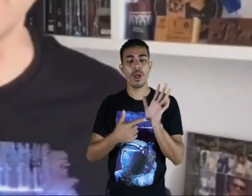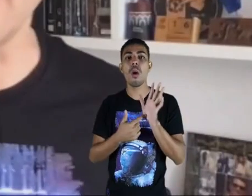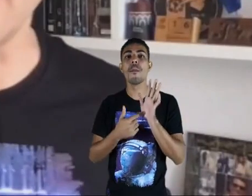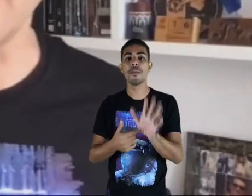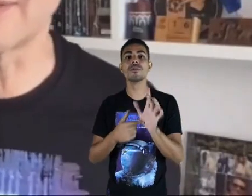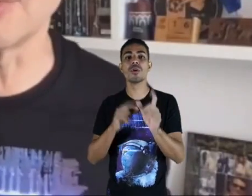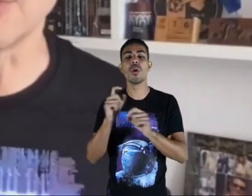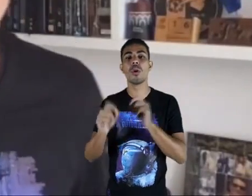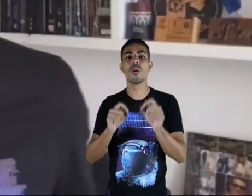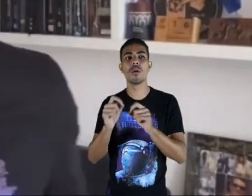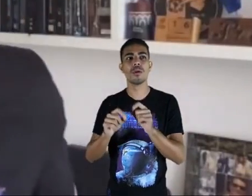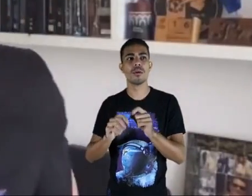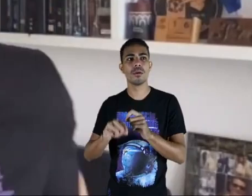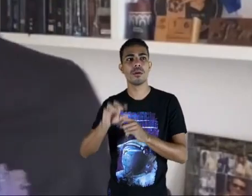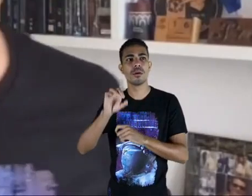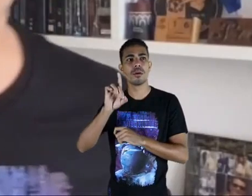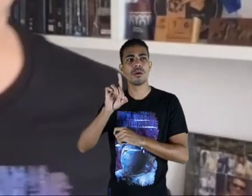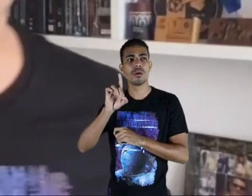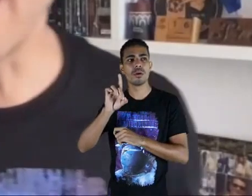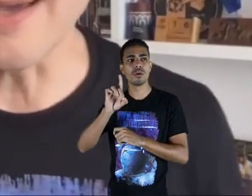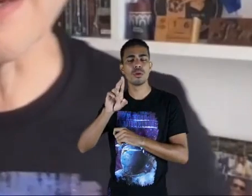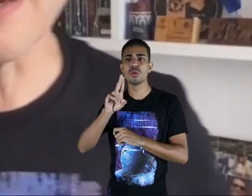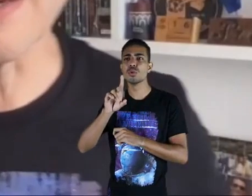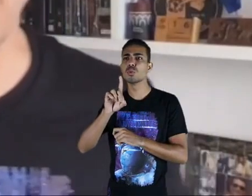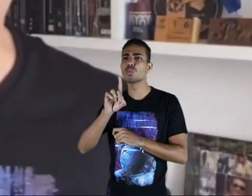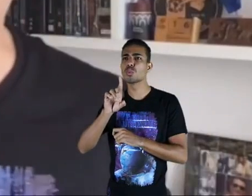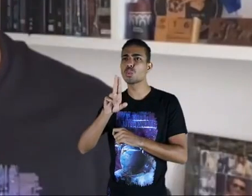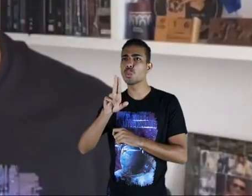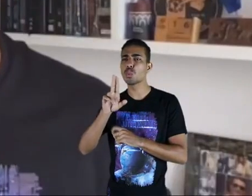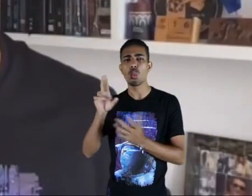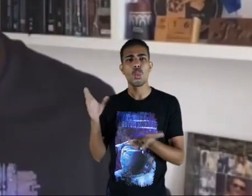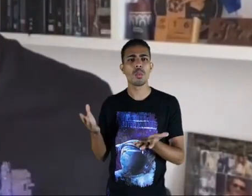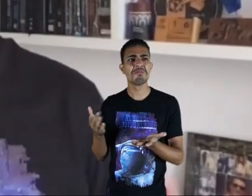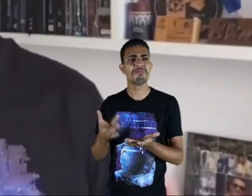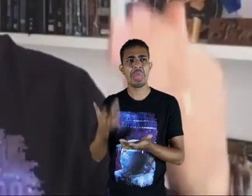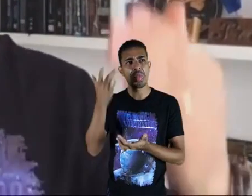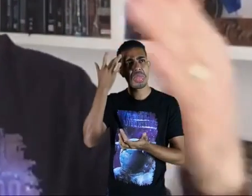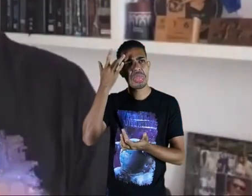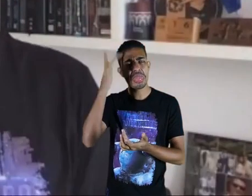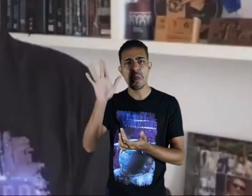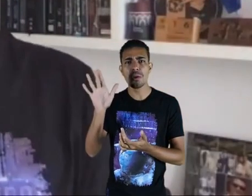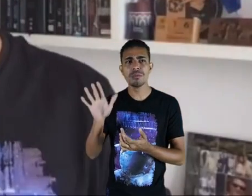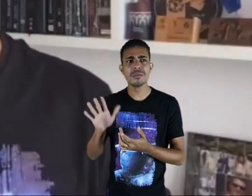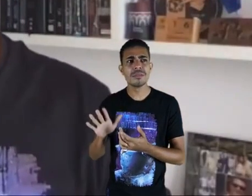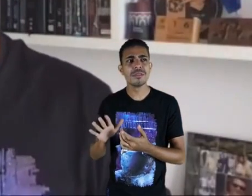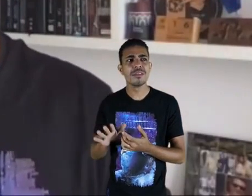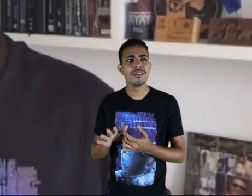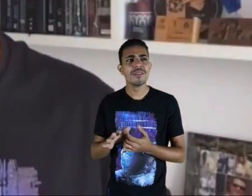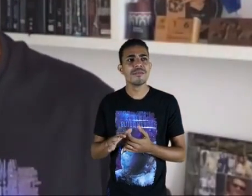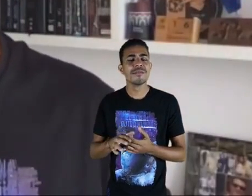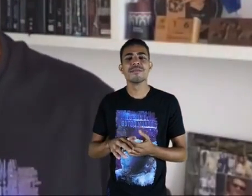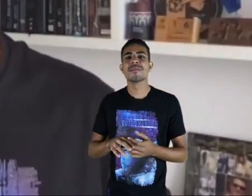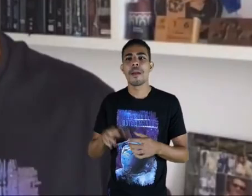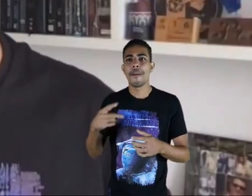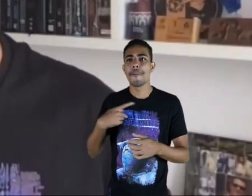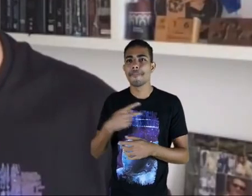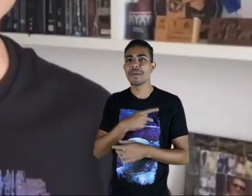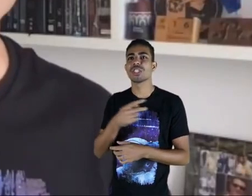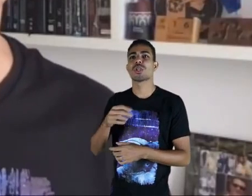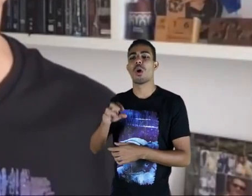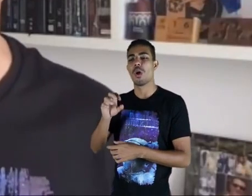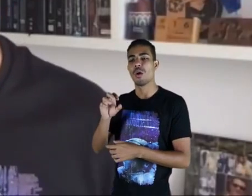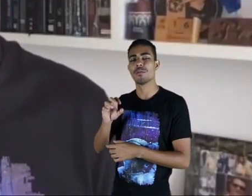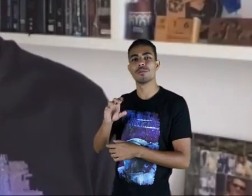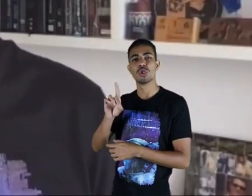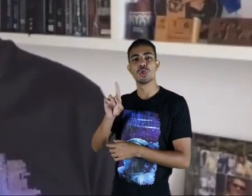não conhecia, um tal de Dudo. Não sei quem é esse camarada, mas parabéns aí ao a Anderson,